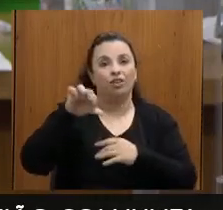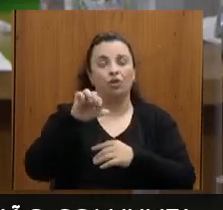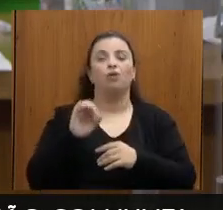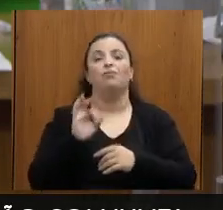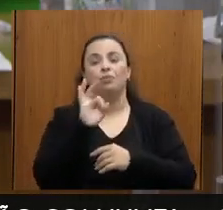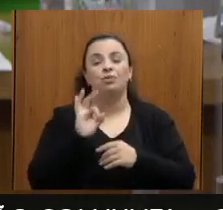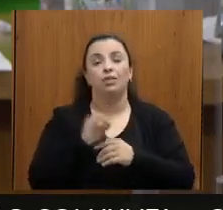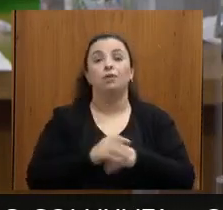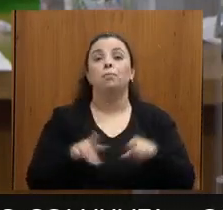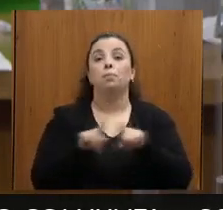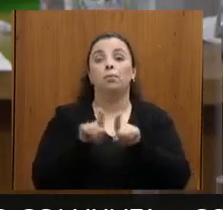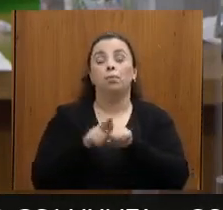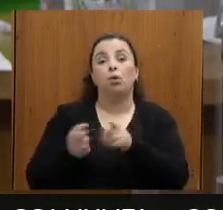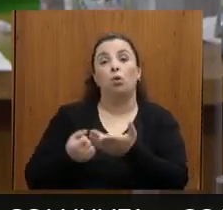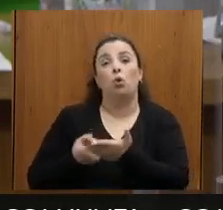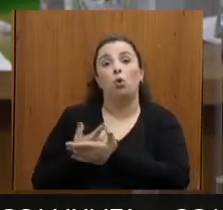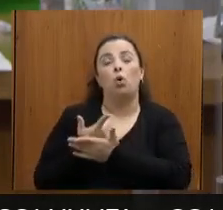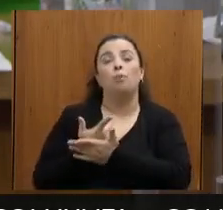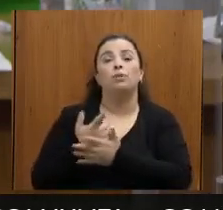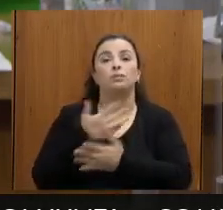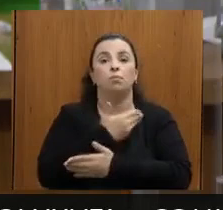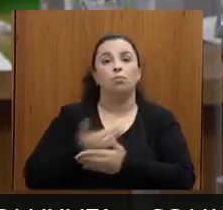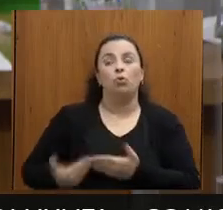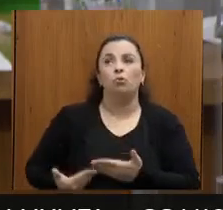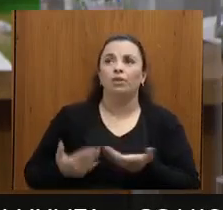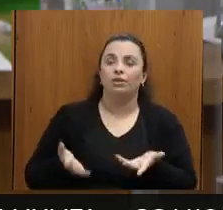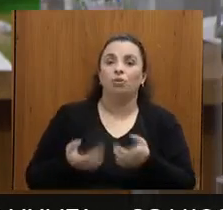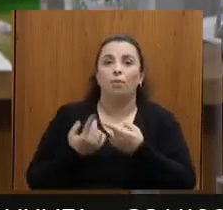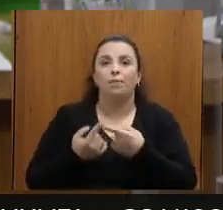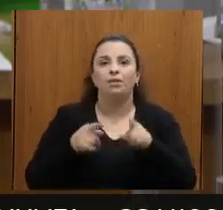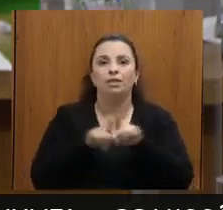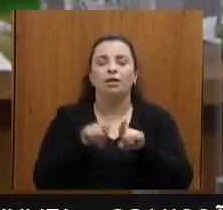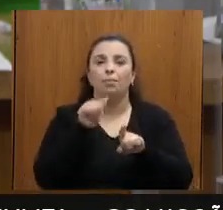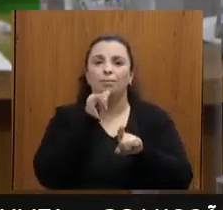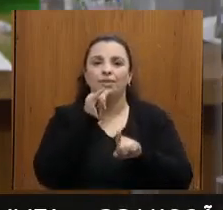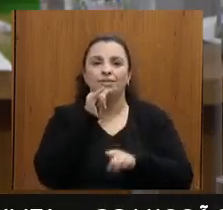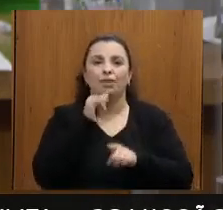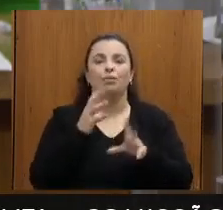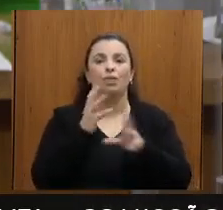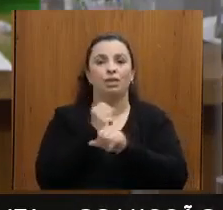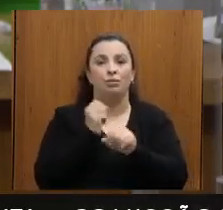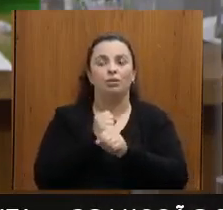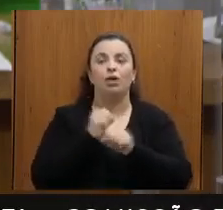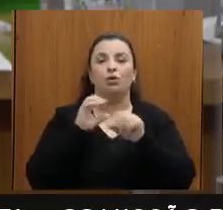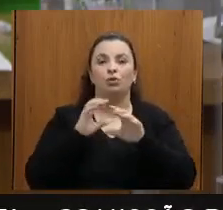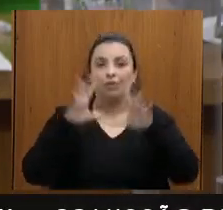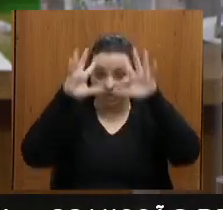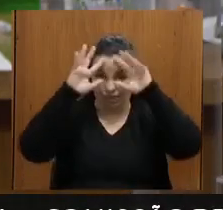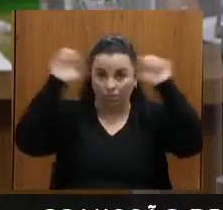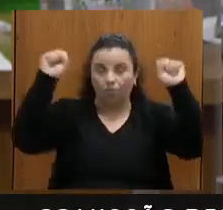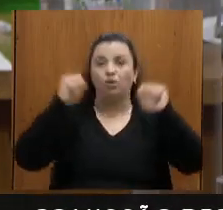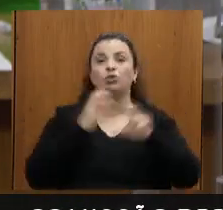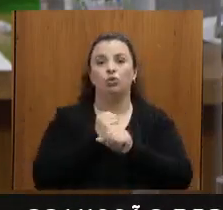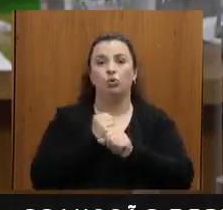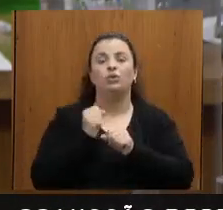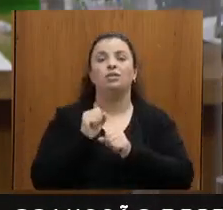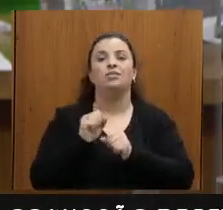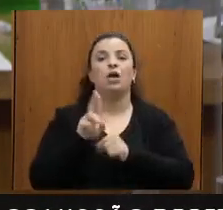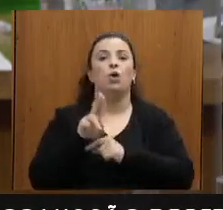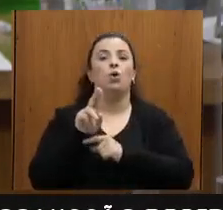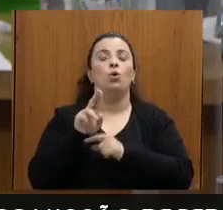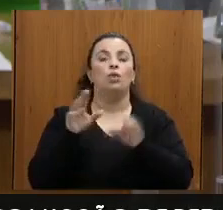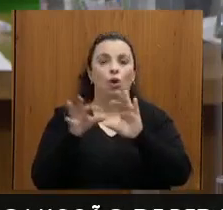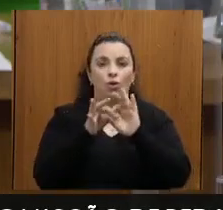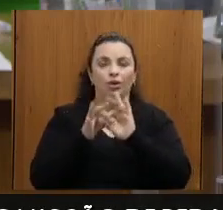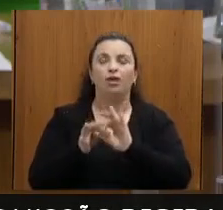públicas com parcerias, como, por exemplo, com o Tribunal de Contas da União, disponibilizando conteúdo de qualidade para todos os